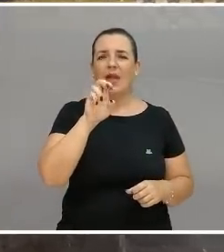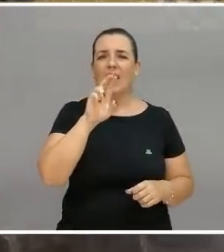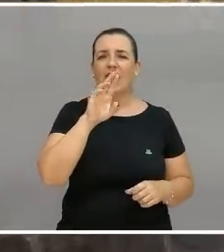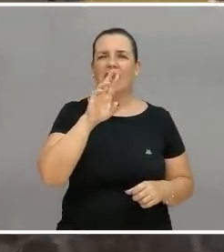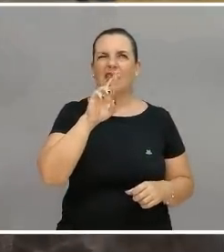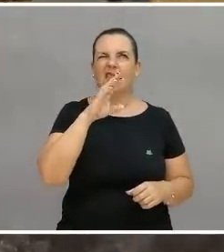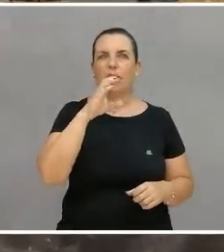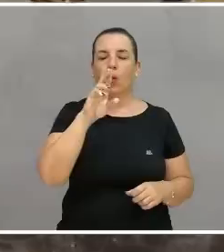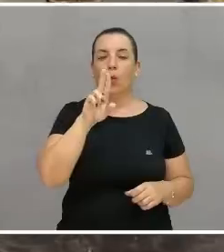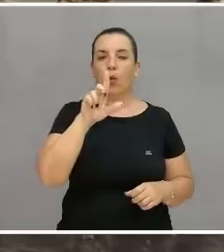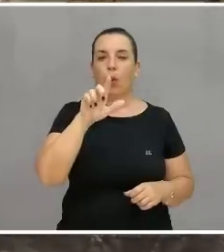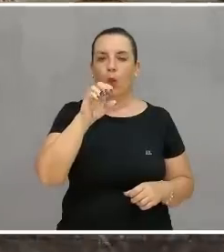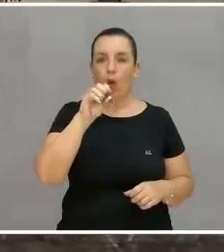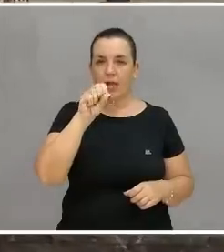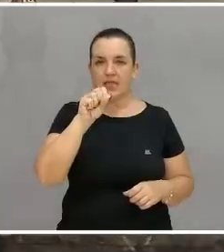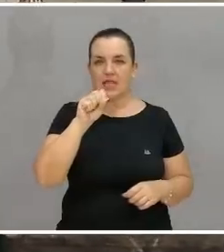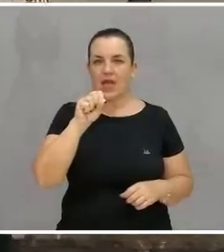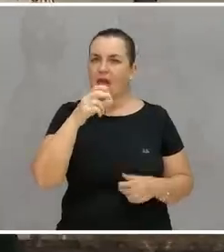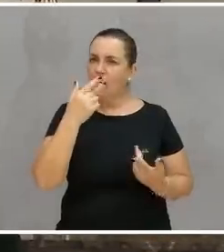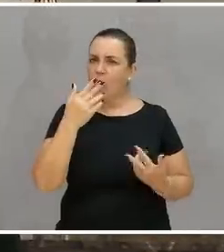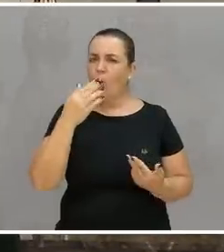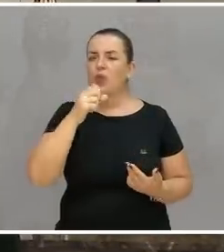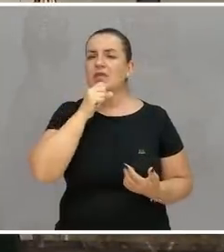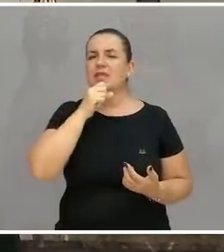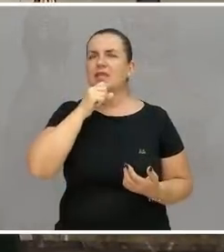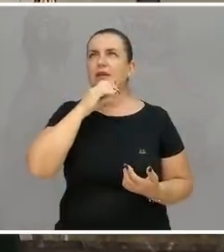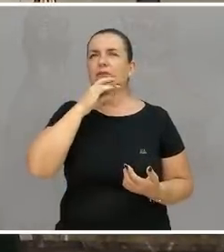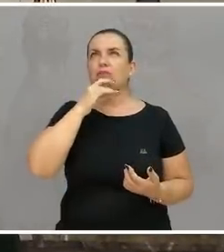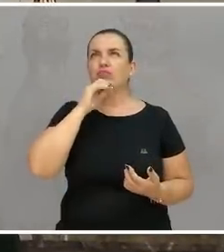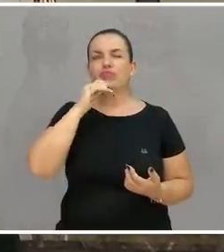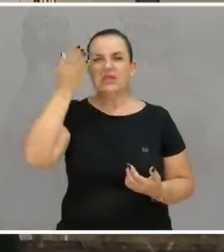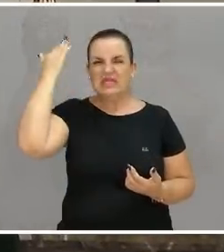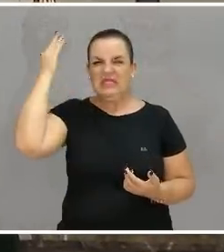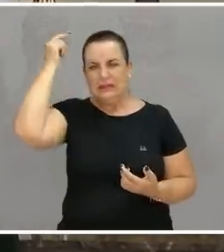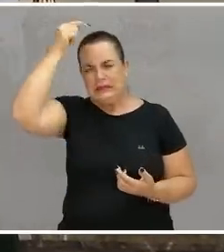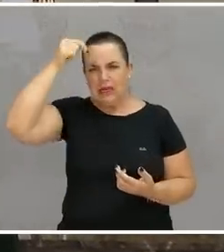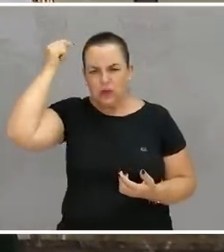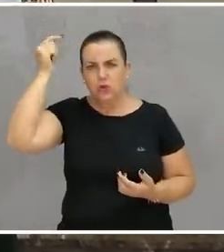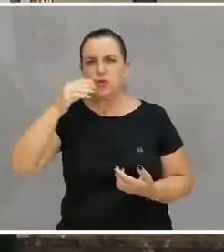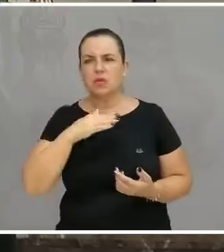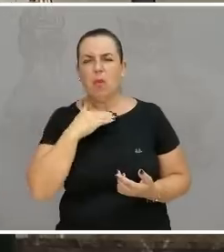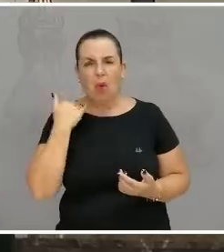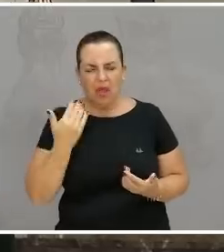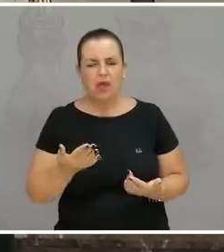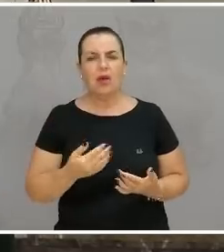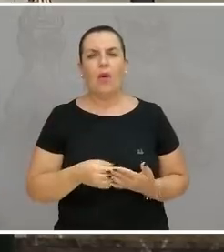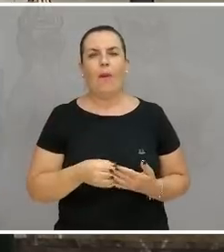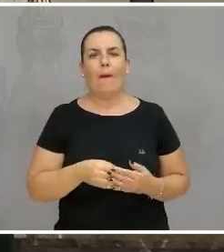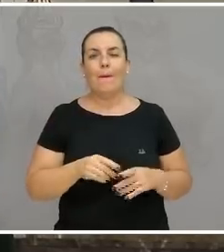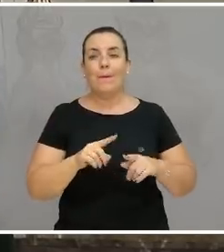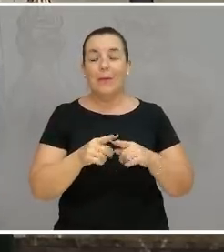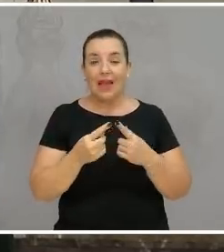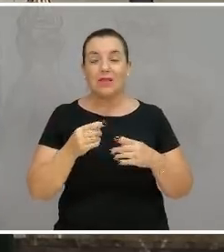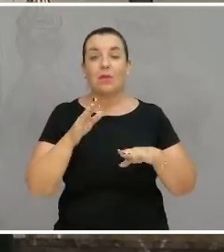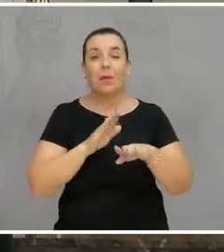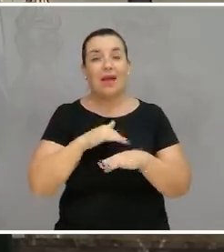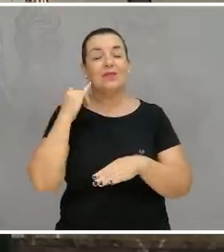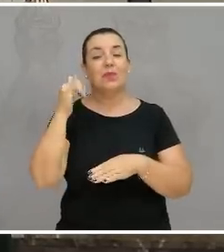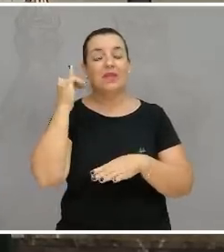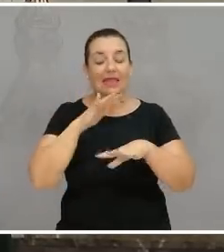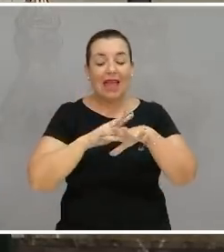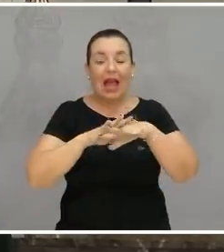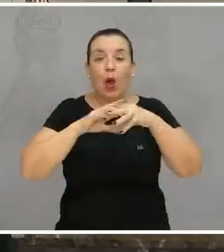não é a cura o sinal, a cura é uma preparação. As graças